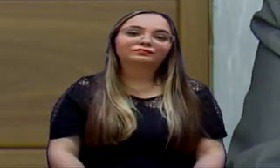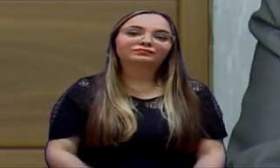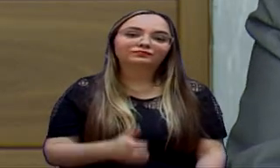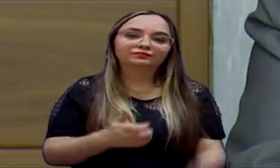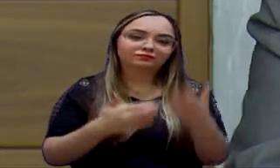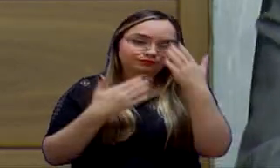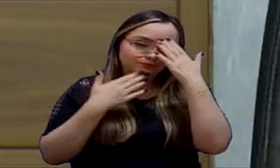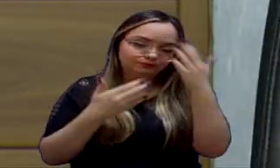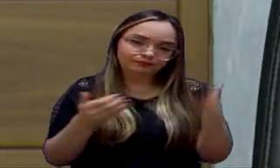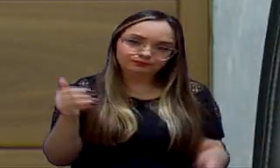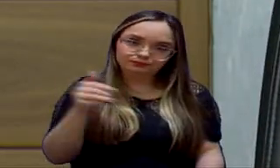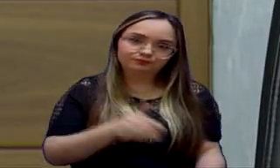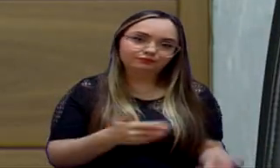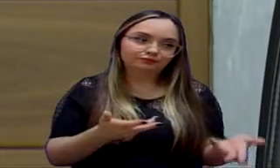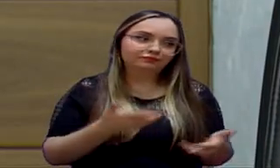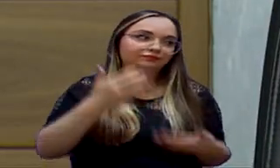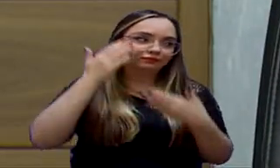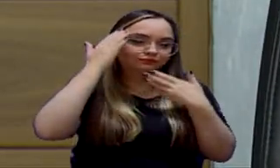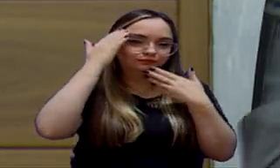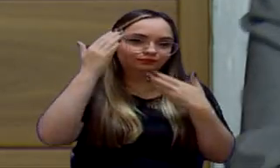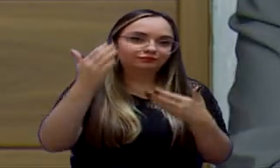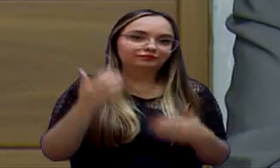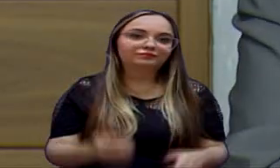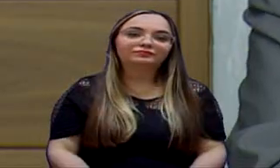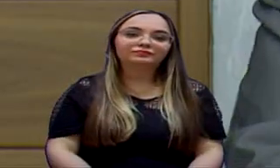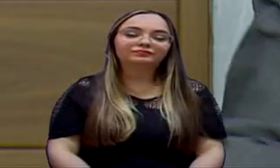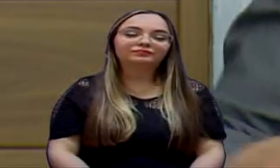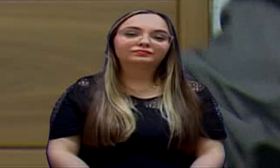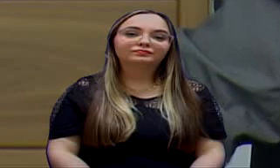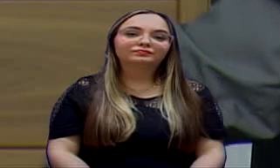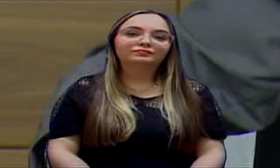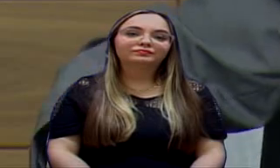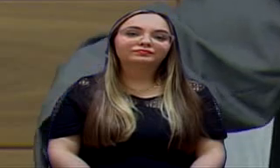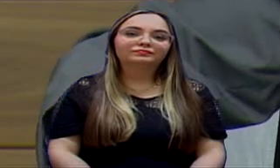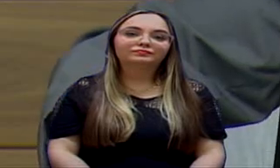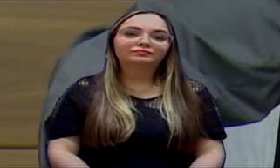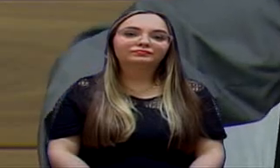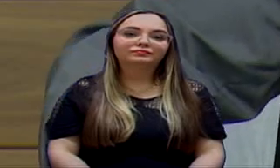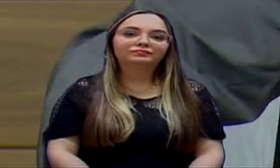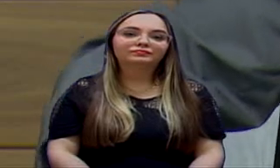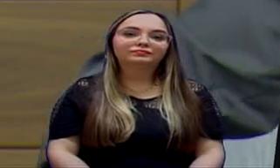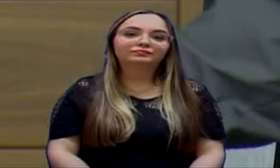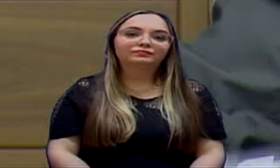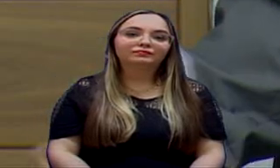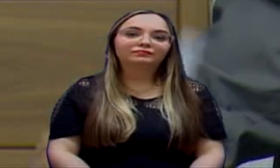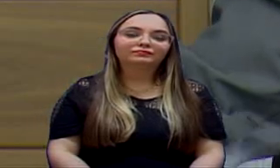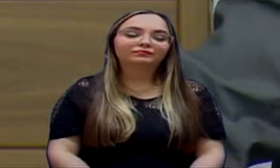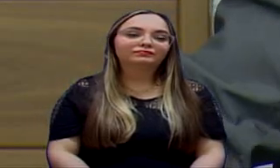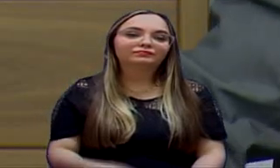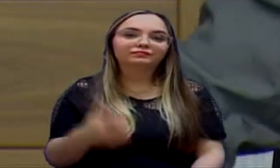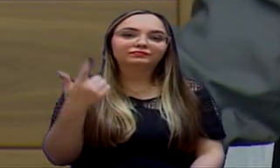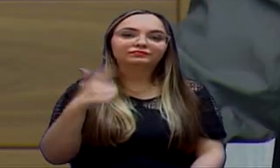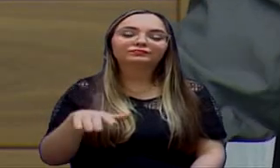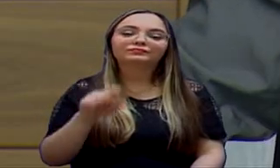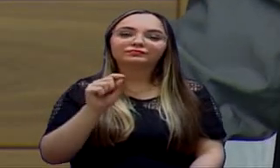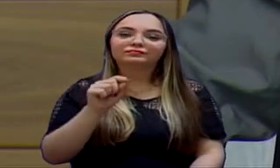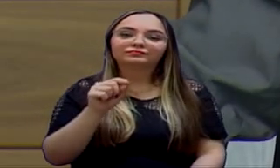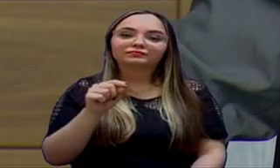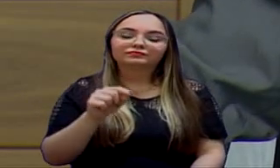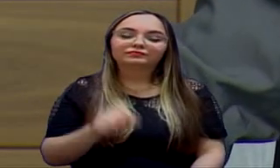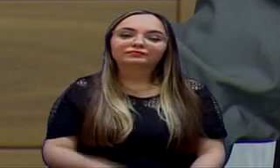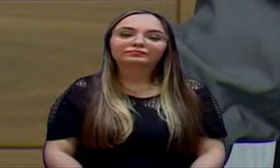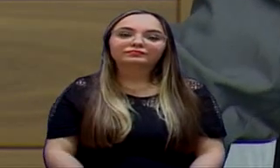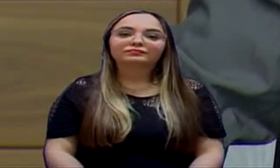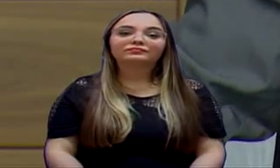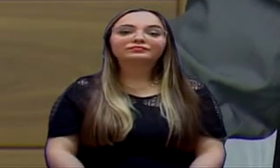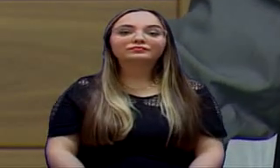Quero agradecer sua presença tudo bem bom queria dizer o seguinte também que